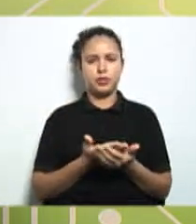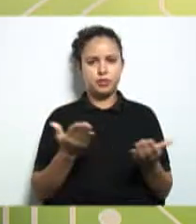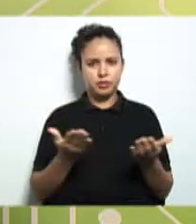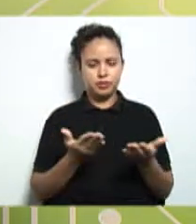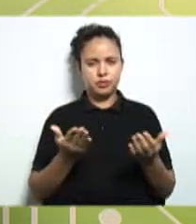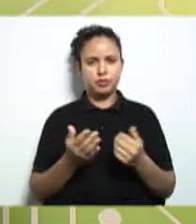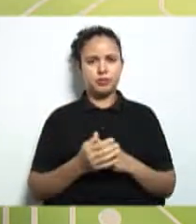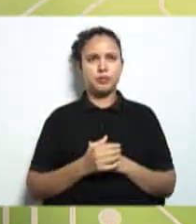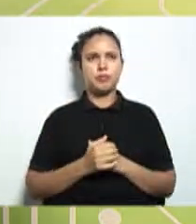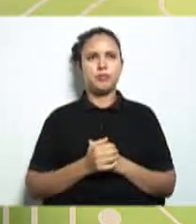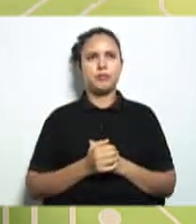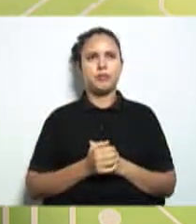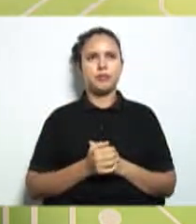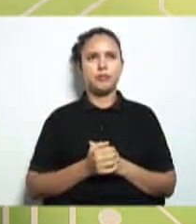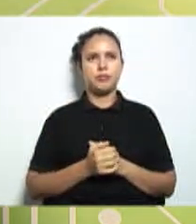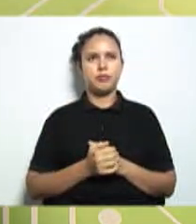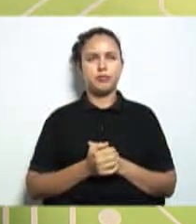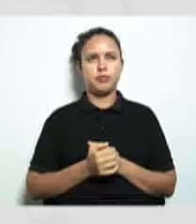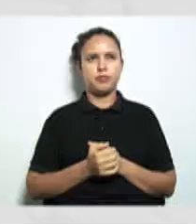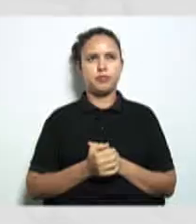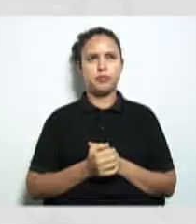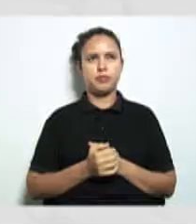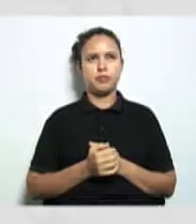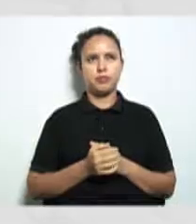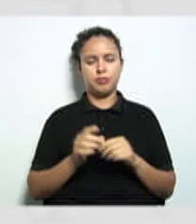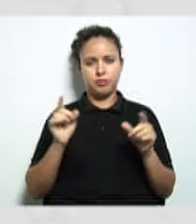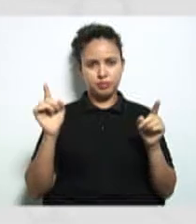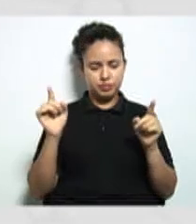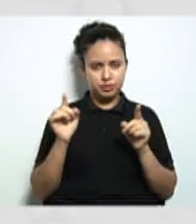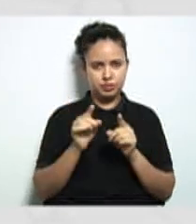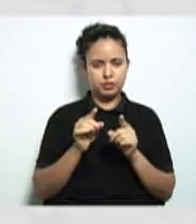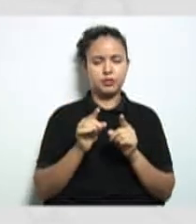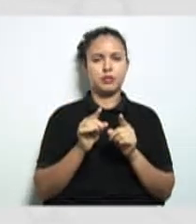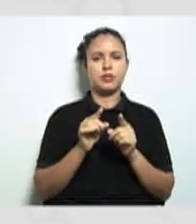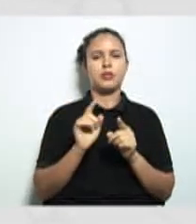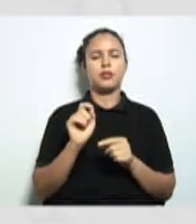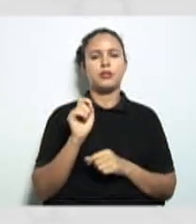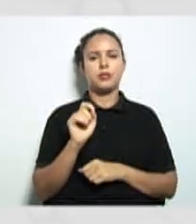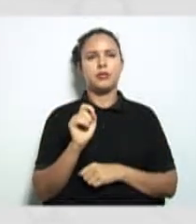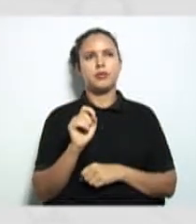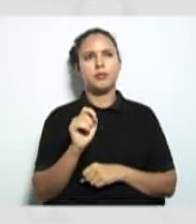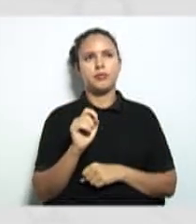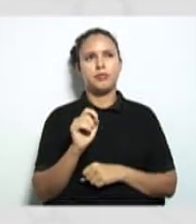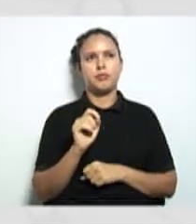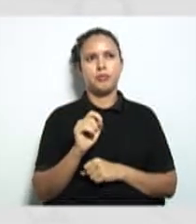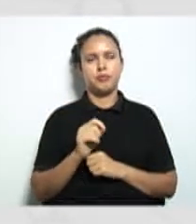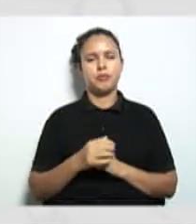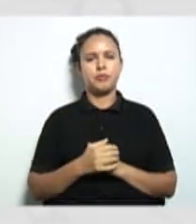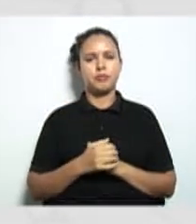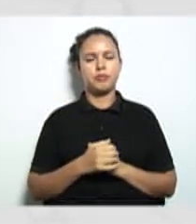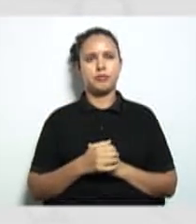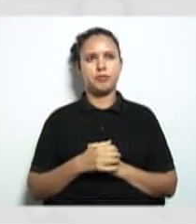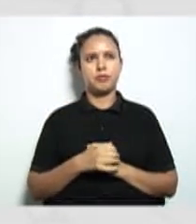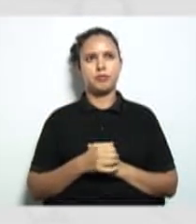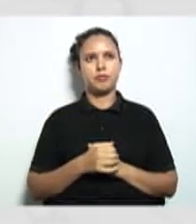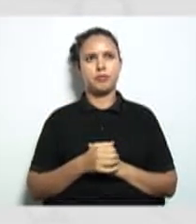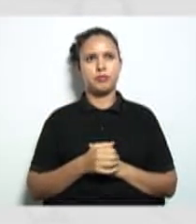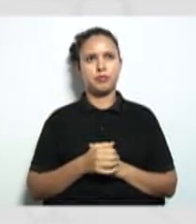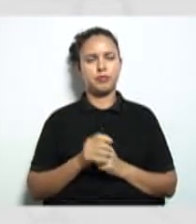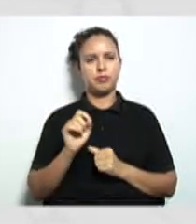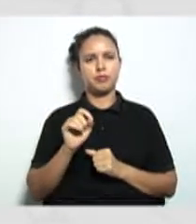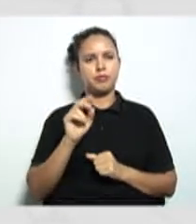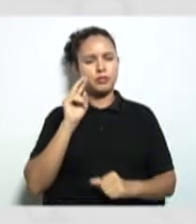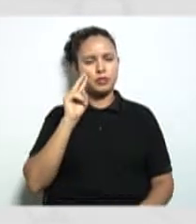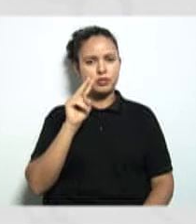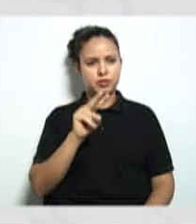aula. Resumo da aula de hoje. Nesta aula, você viu o que